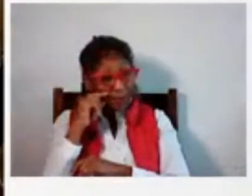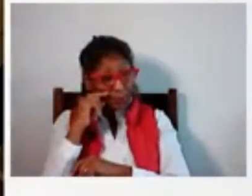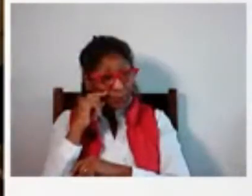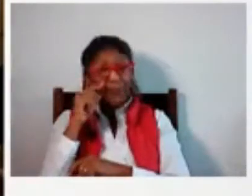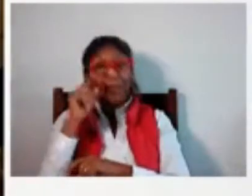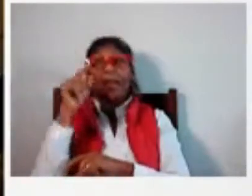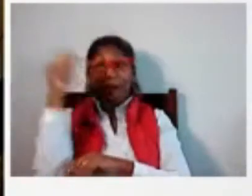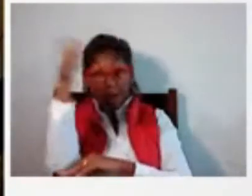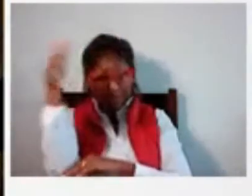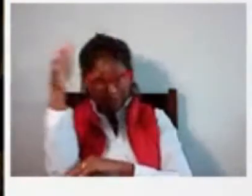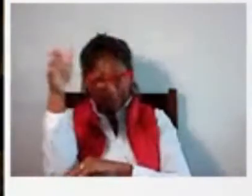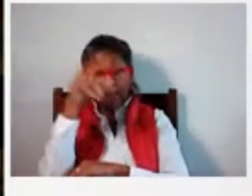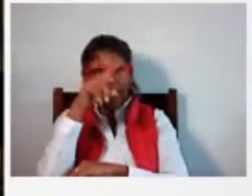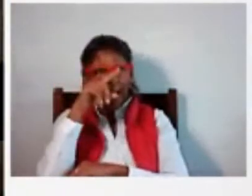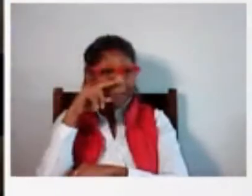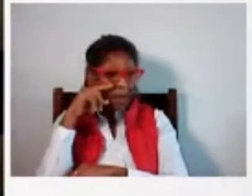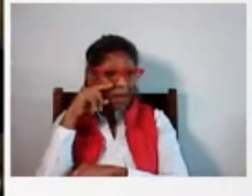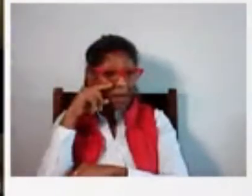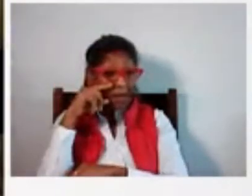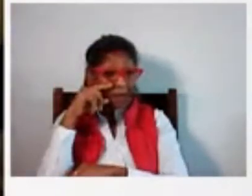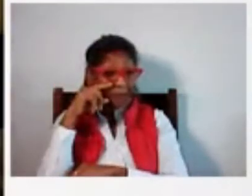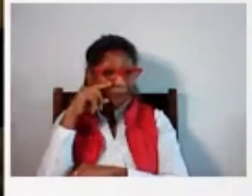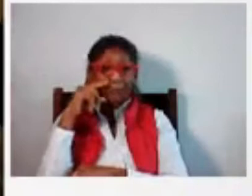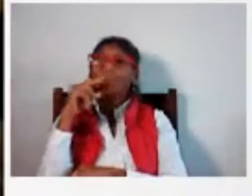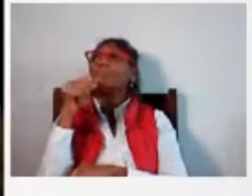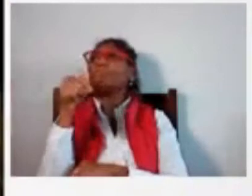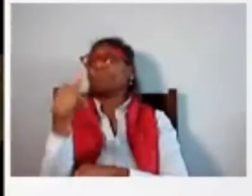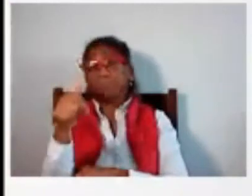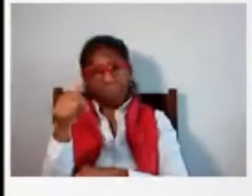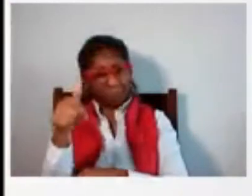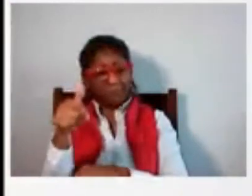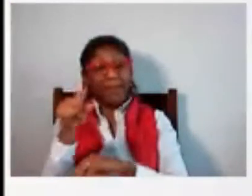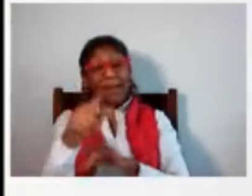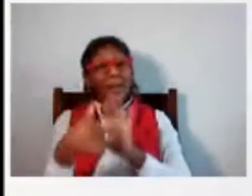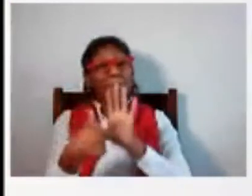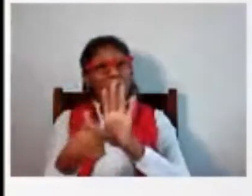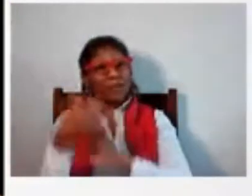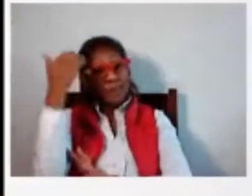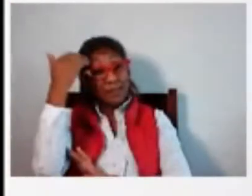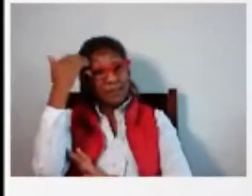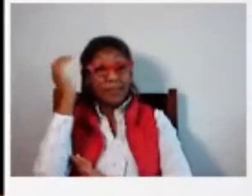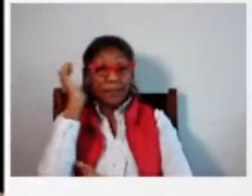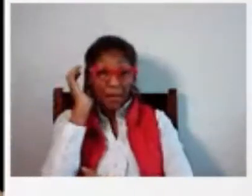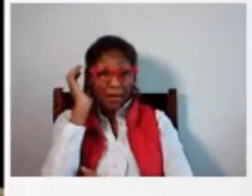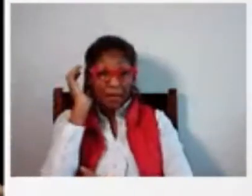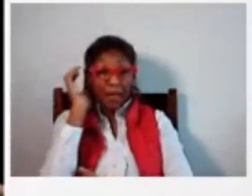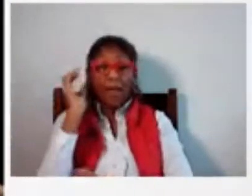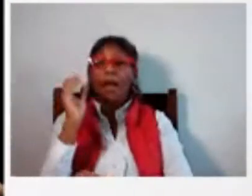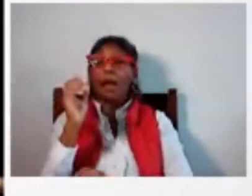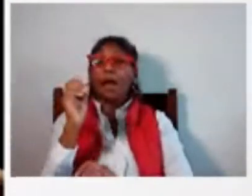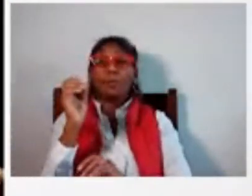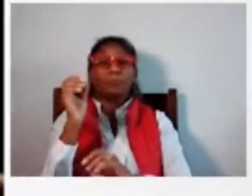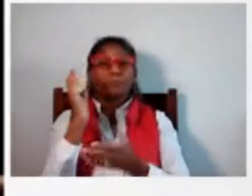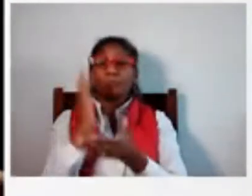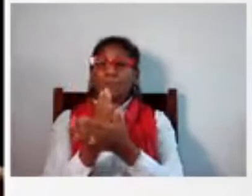desta bandeira laranja para a bandeira amarela é suficiente para que Santa Maria deixe de estar na